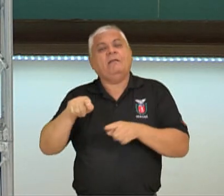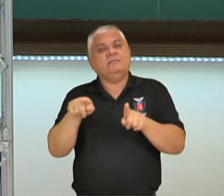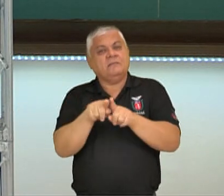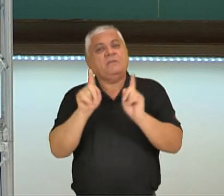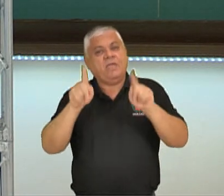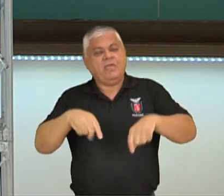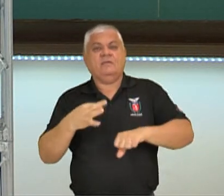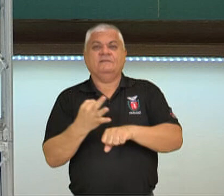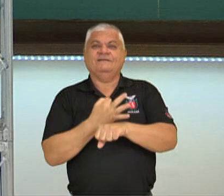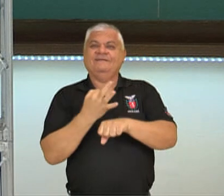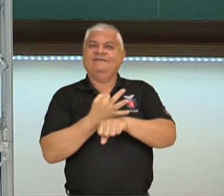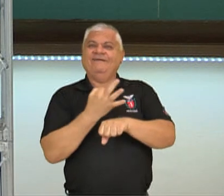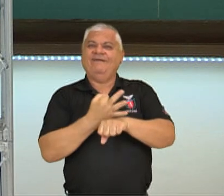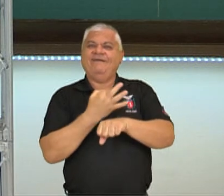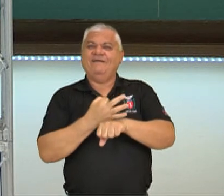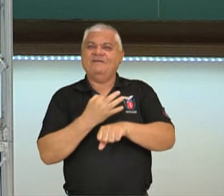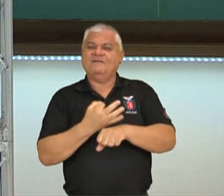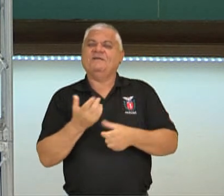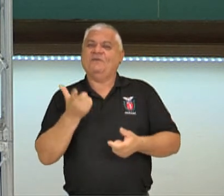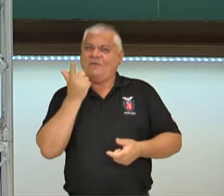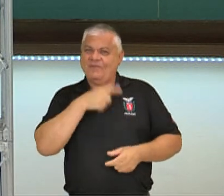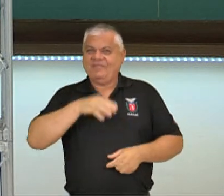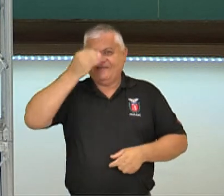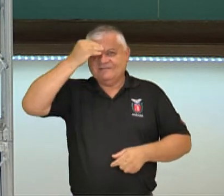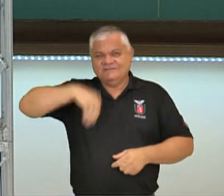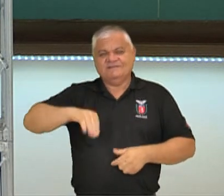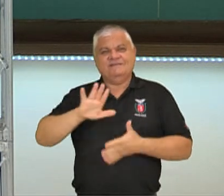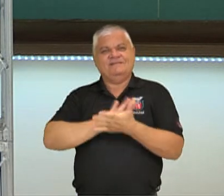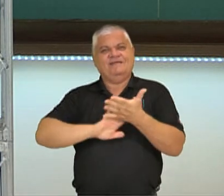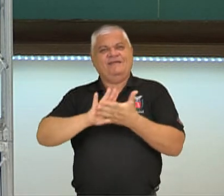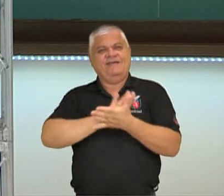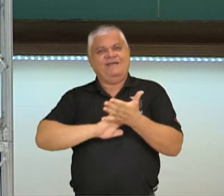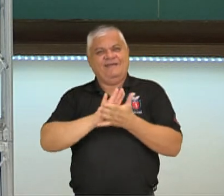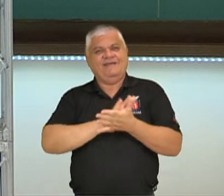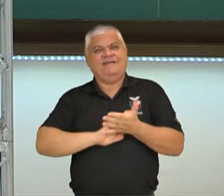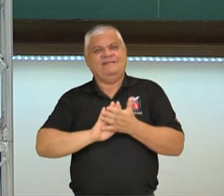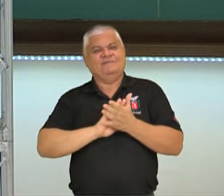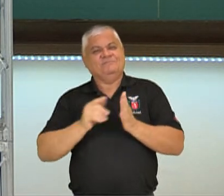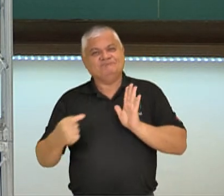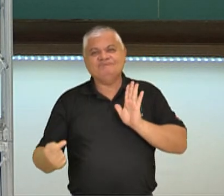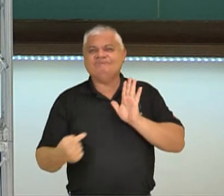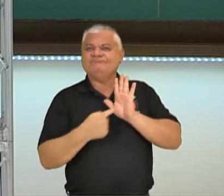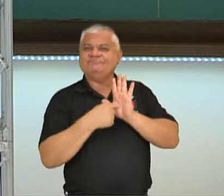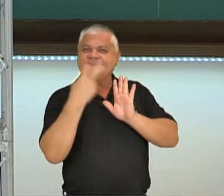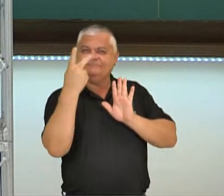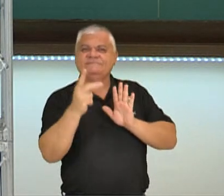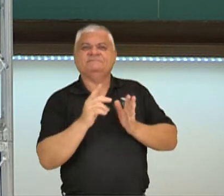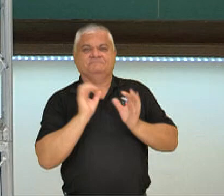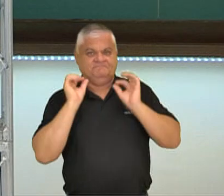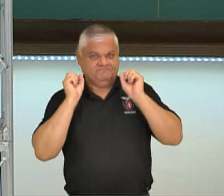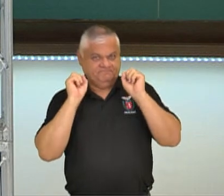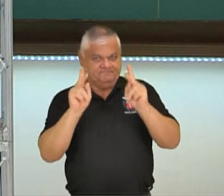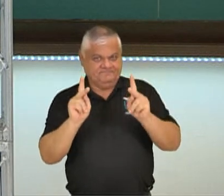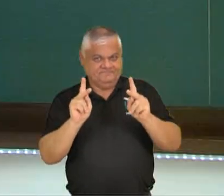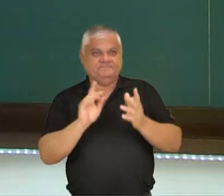aspecto de resistência, de não desistir da tua proposta de exercício físico, ok?